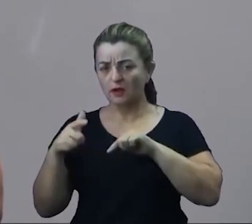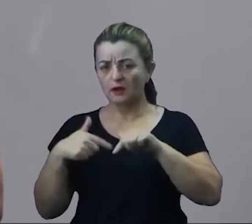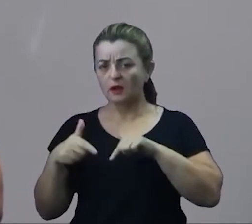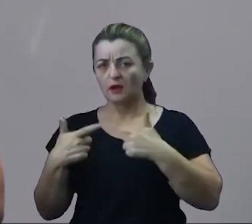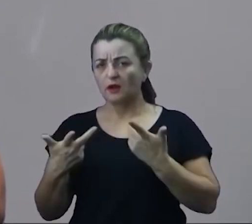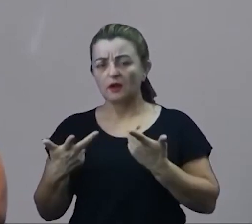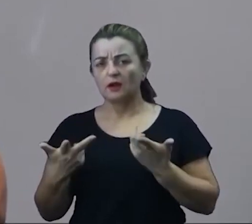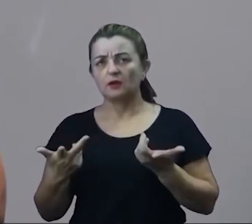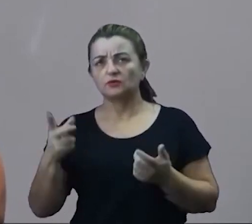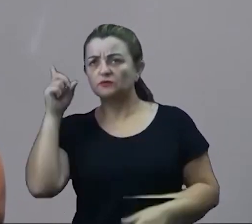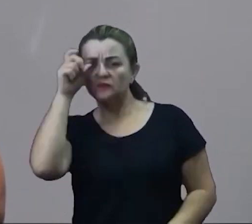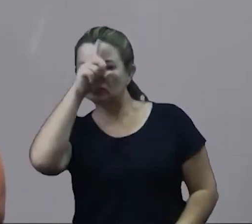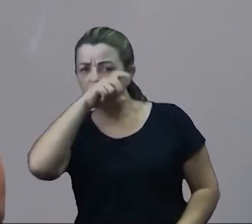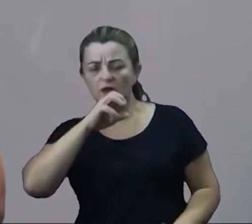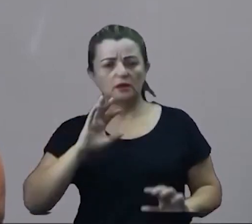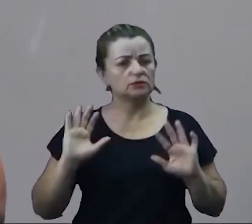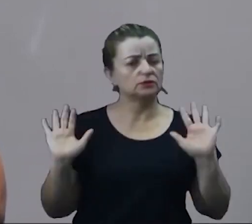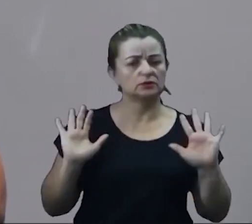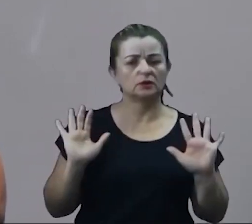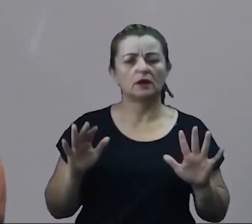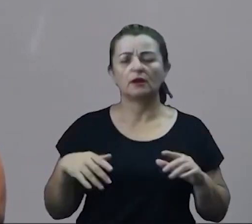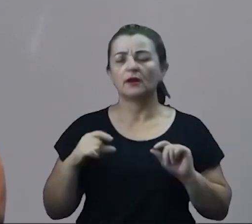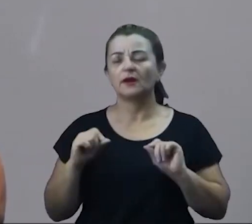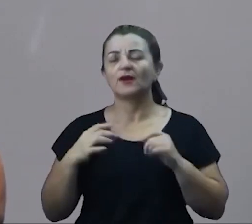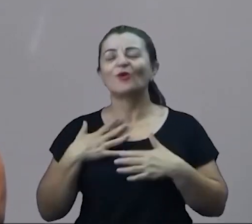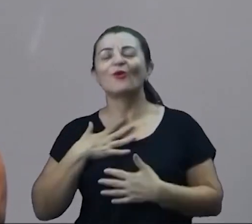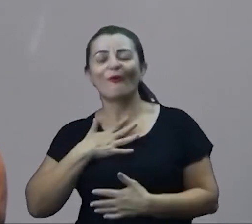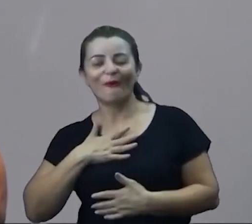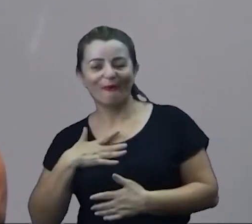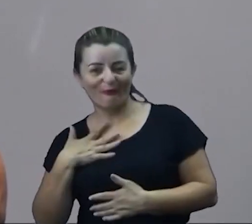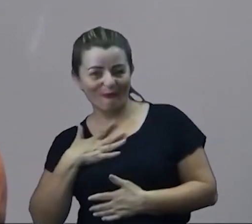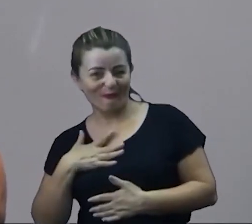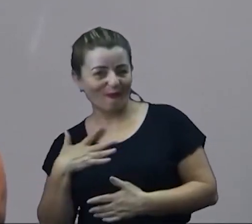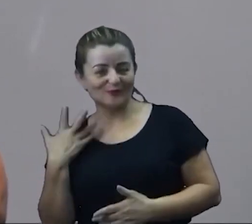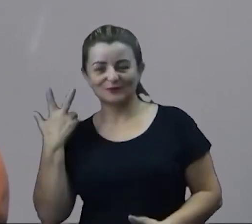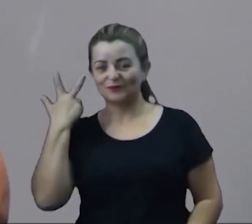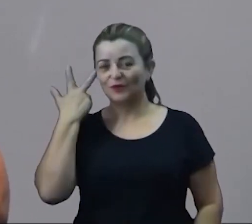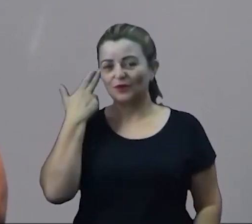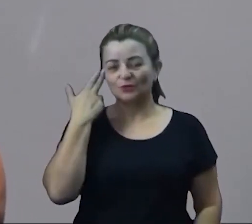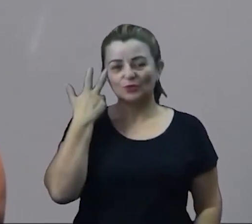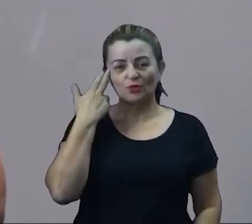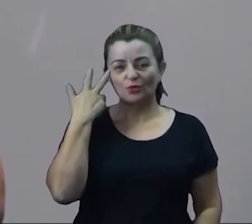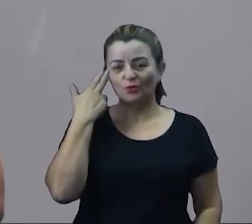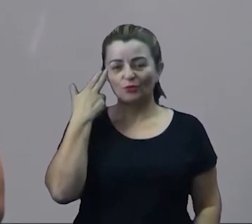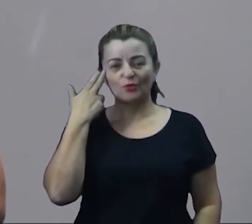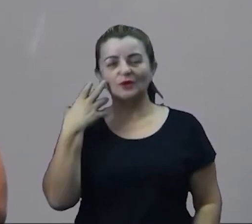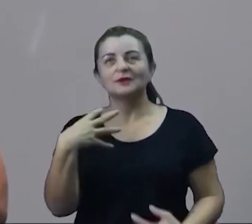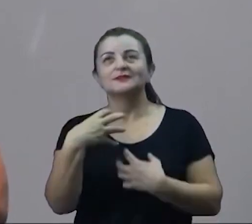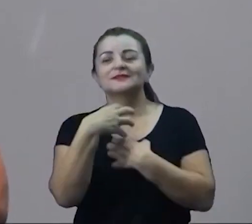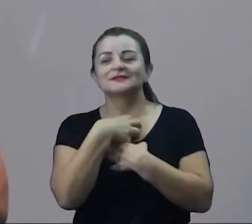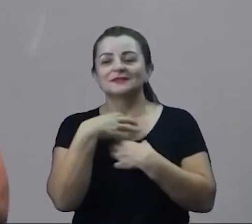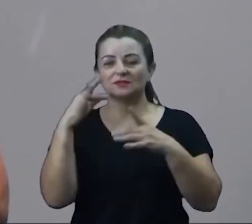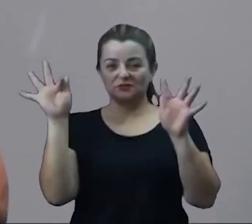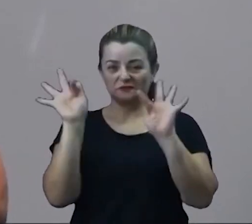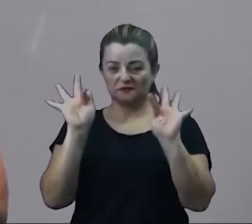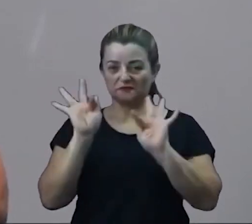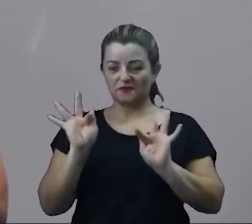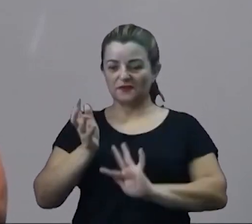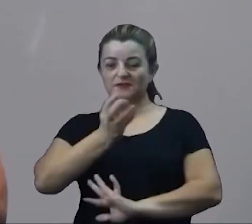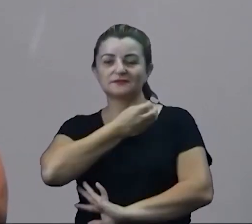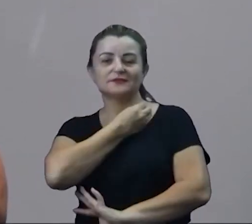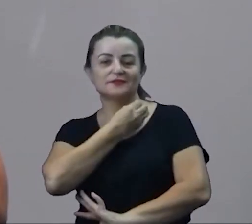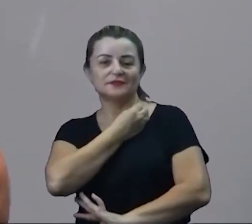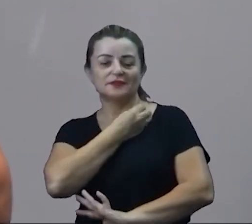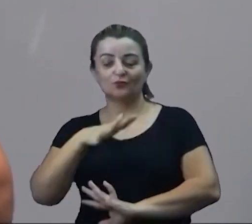verdade, é bem leve. Ela faz isso, ela faz com naturalidade, ela se sente feliz vivendo no campo, tá